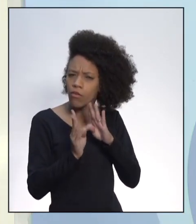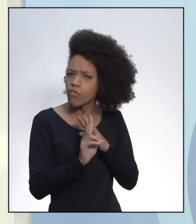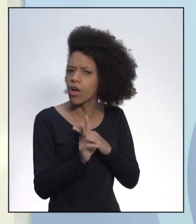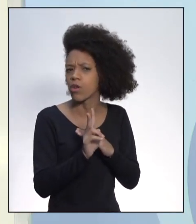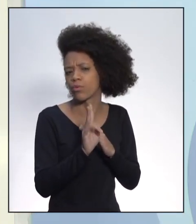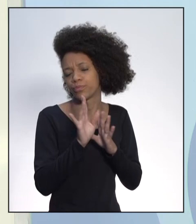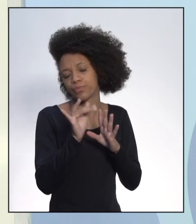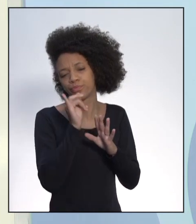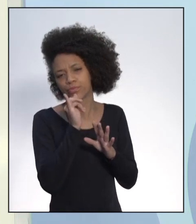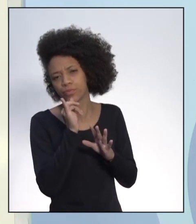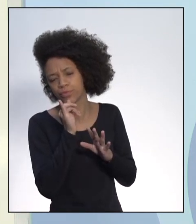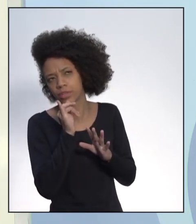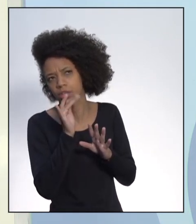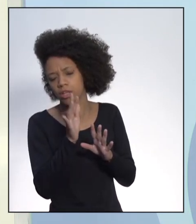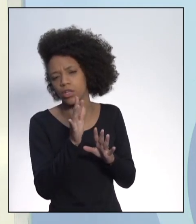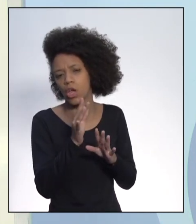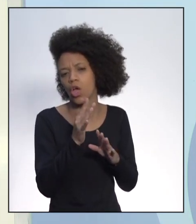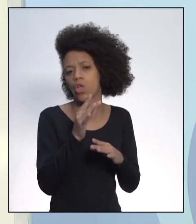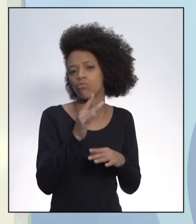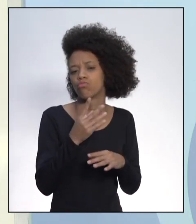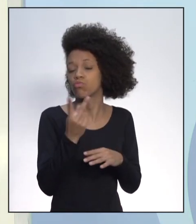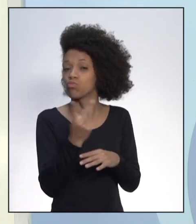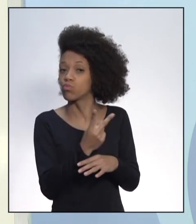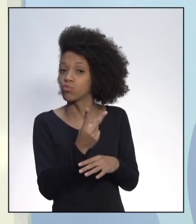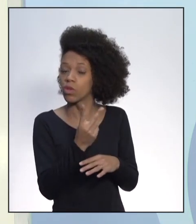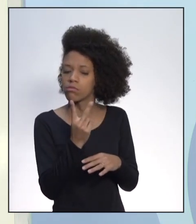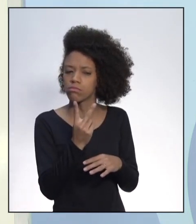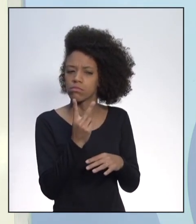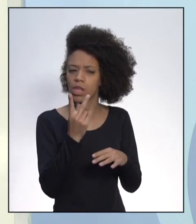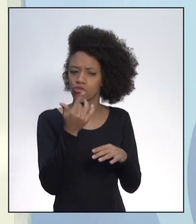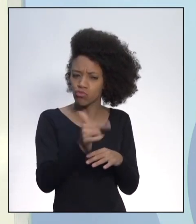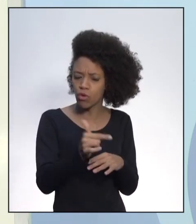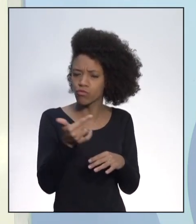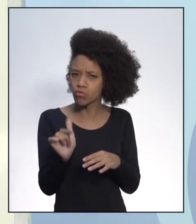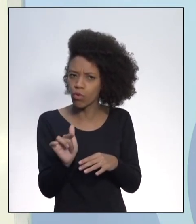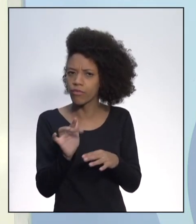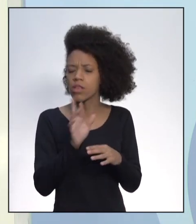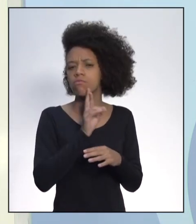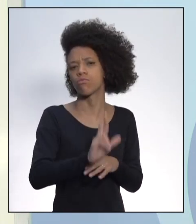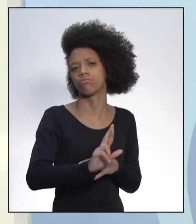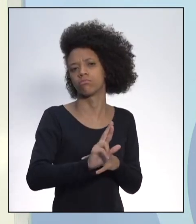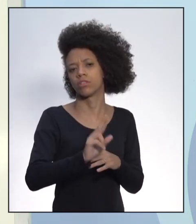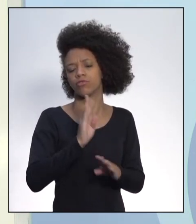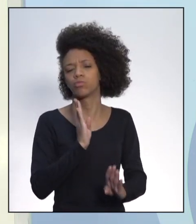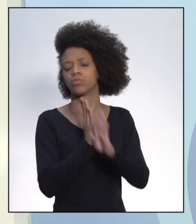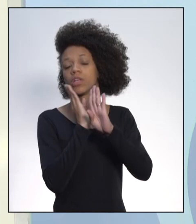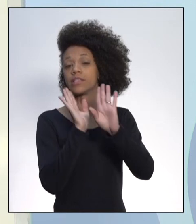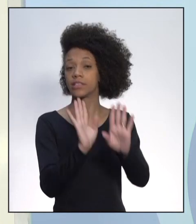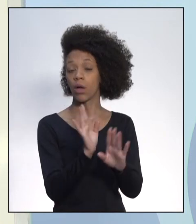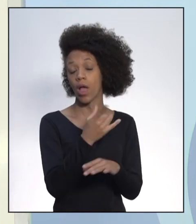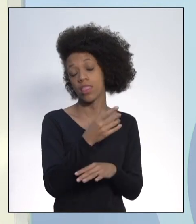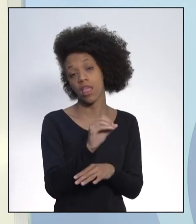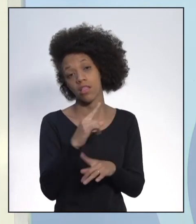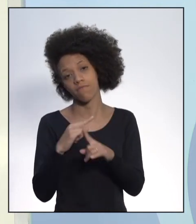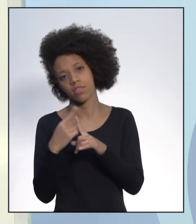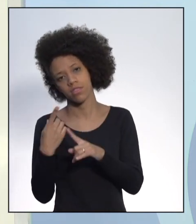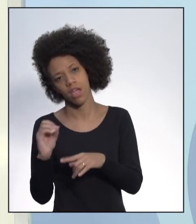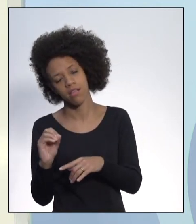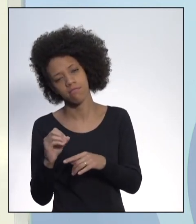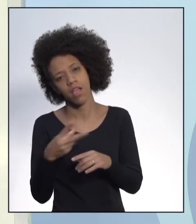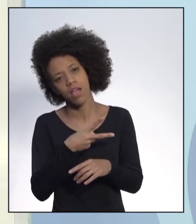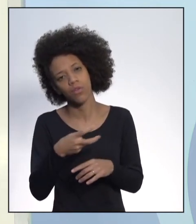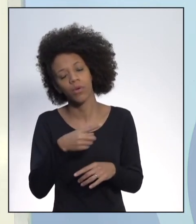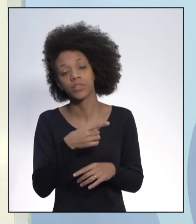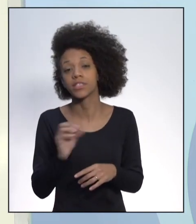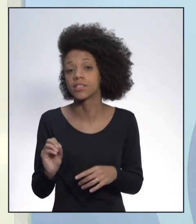ou multiplicado por ele mesmo duas vezes, resulta no que a gente quer encontrar na raiz. Então, 10 vezes 10 é 100, então a raiz